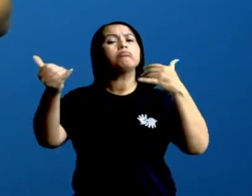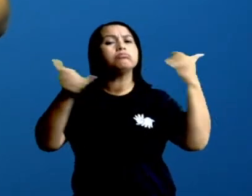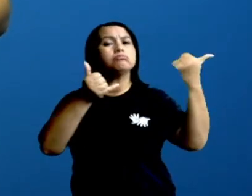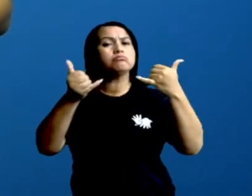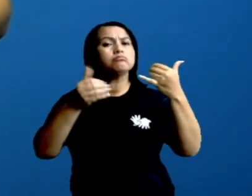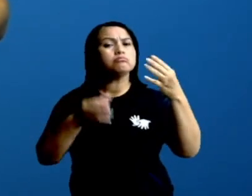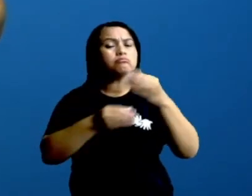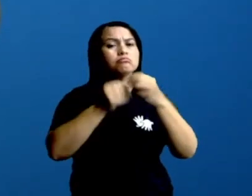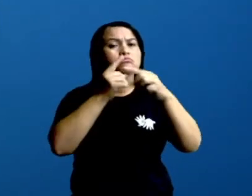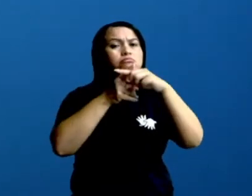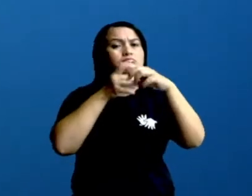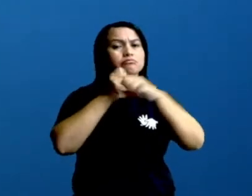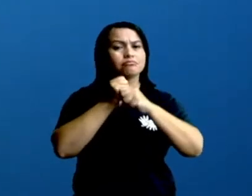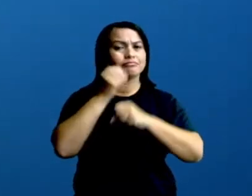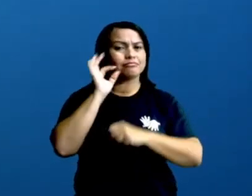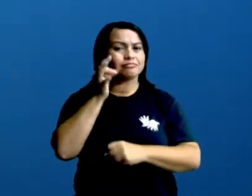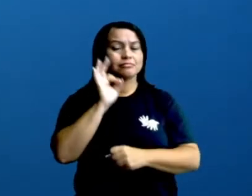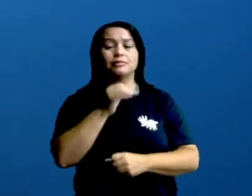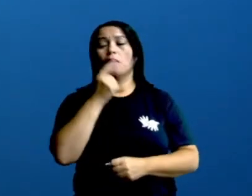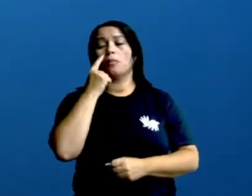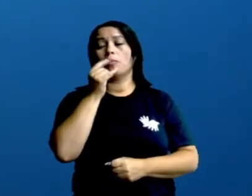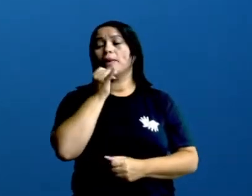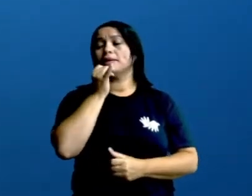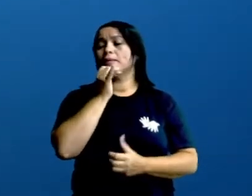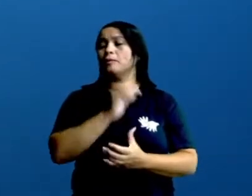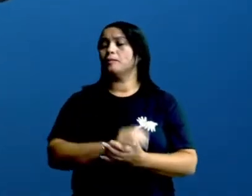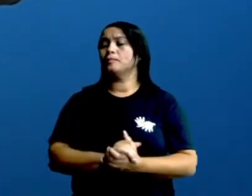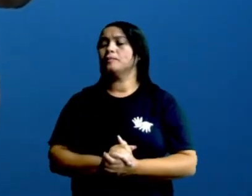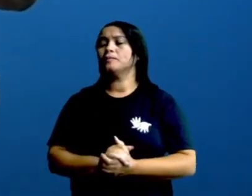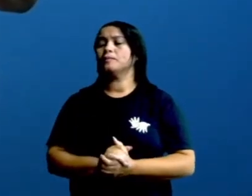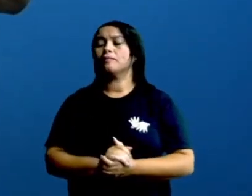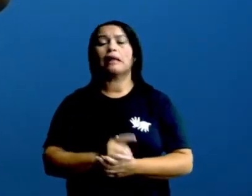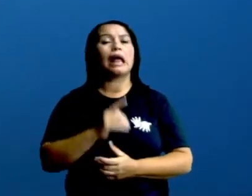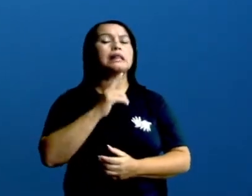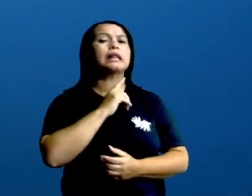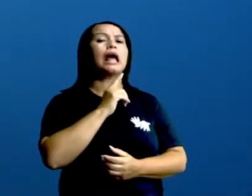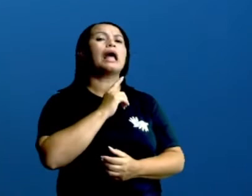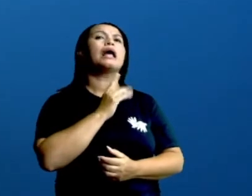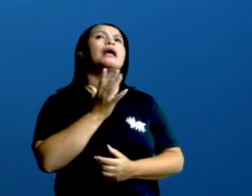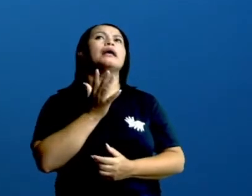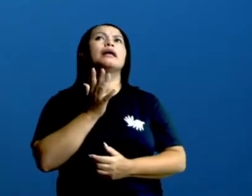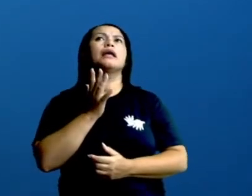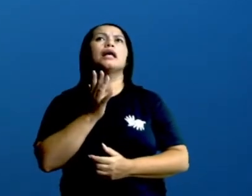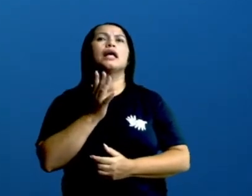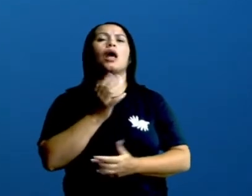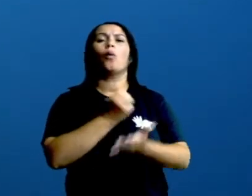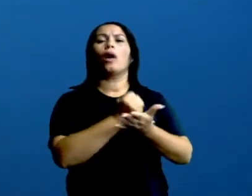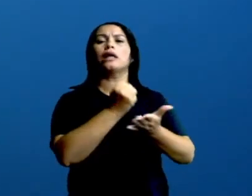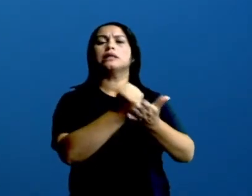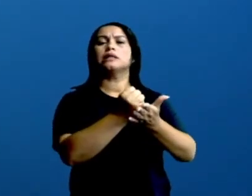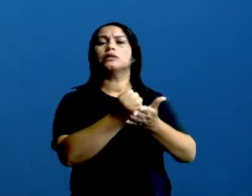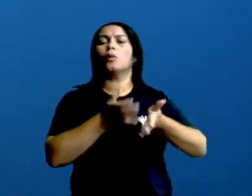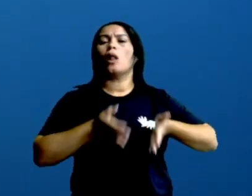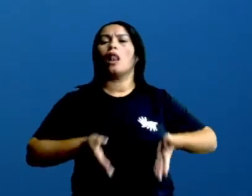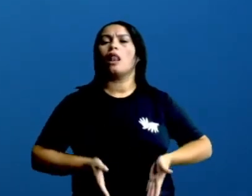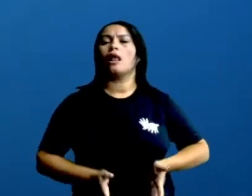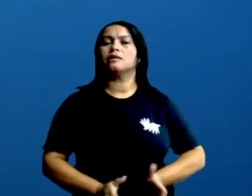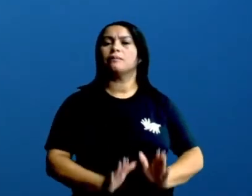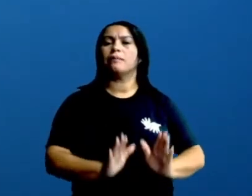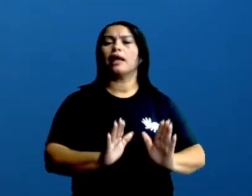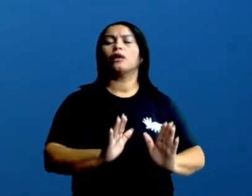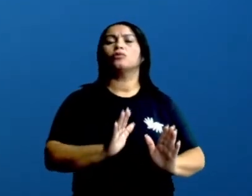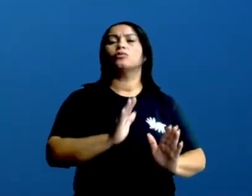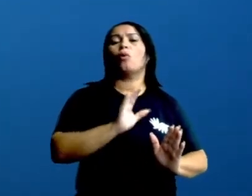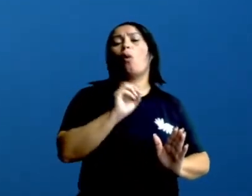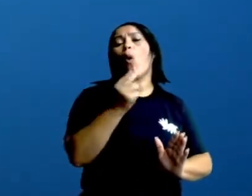outra traz, tá certo? Então, por exemplo, tem lá o registro do nascimento e do falecimento, são